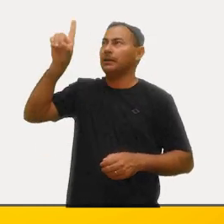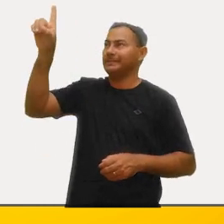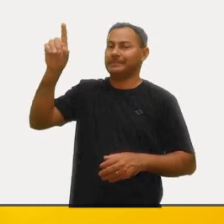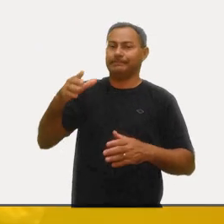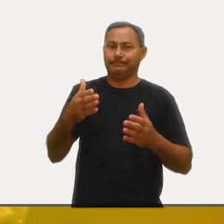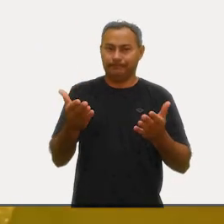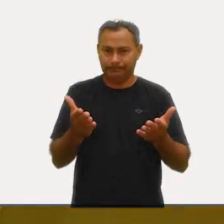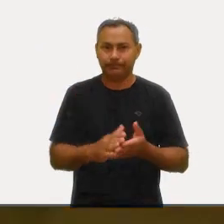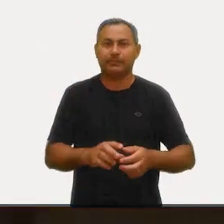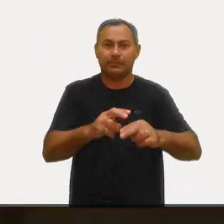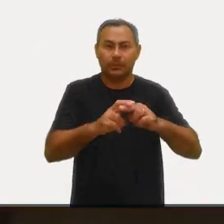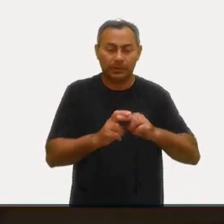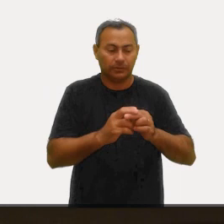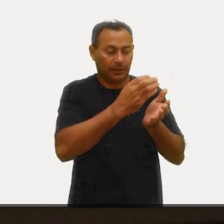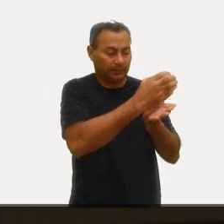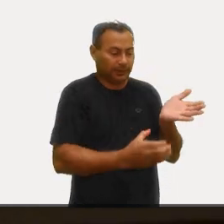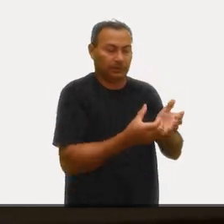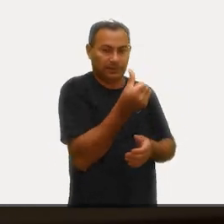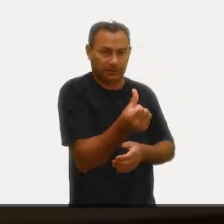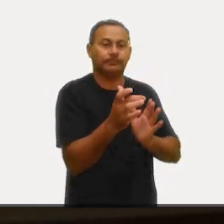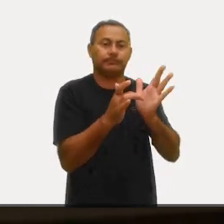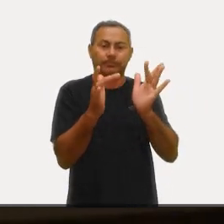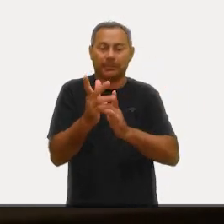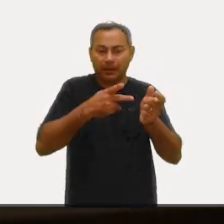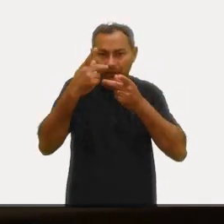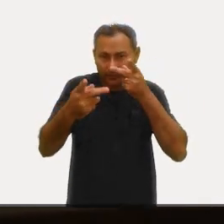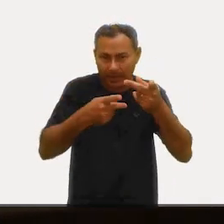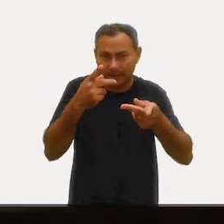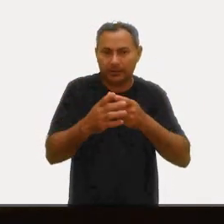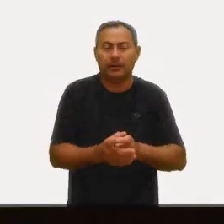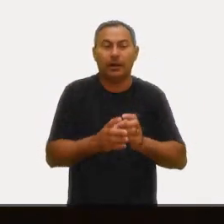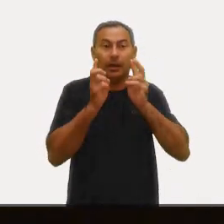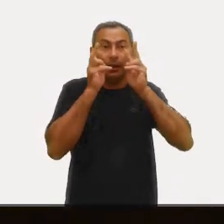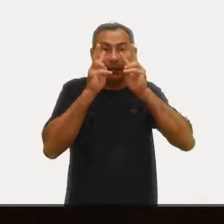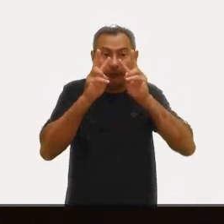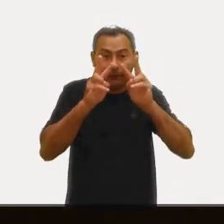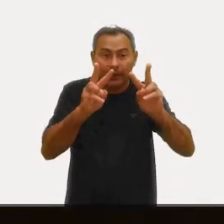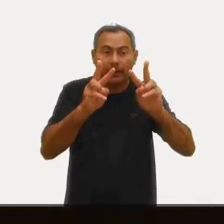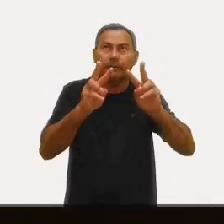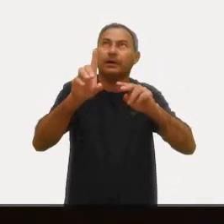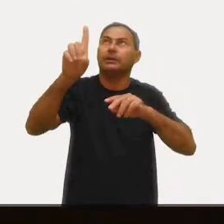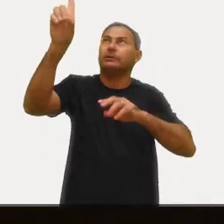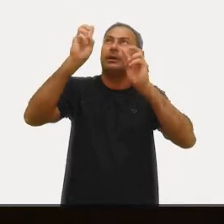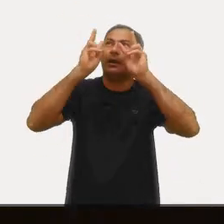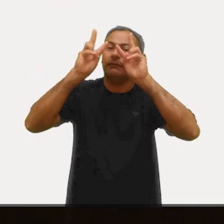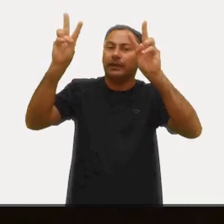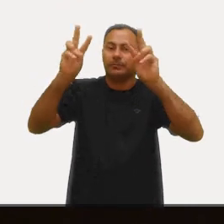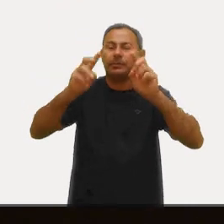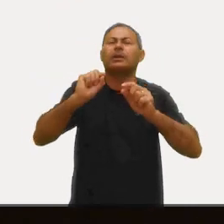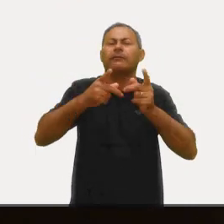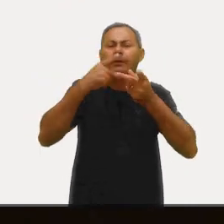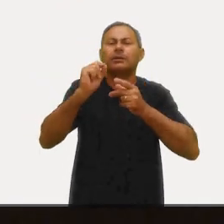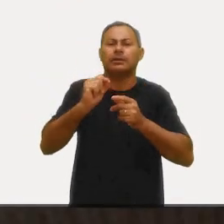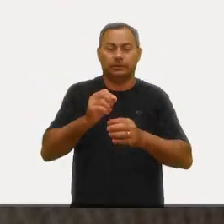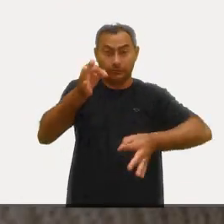Pai Celestial. Portanto, no capítulo 6, Jesus fala sobre olhar para o alto. Ele está falando